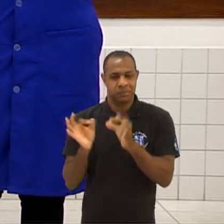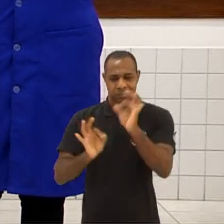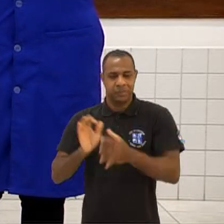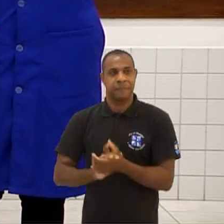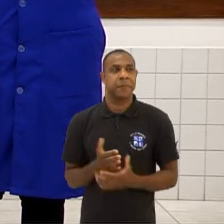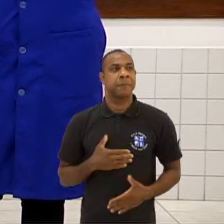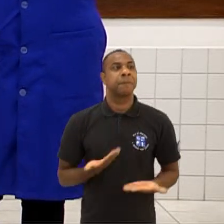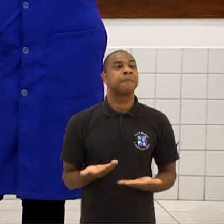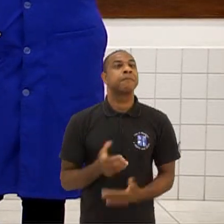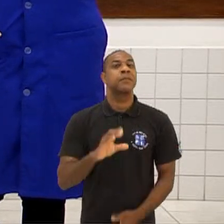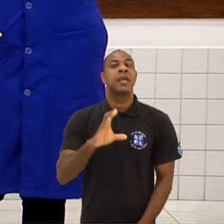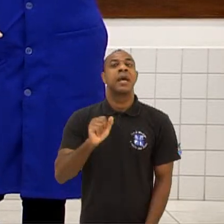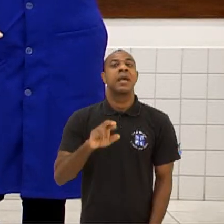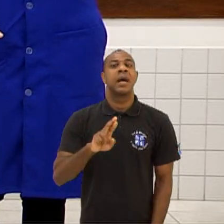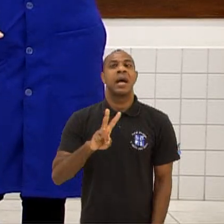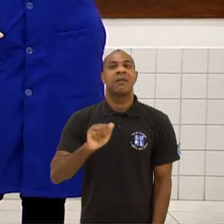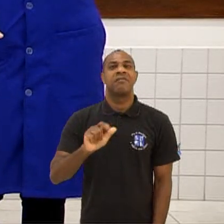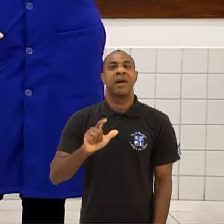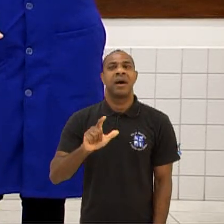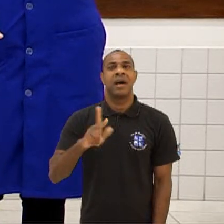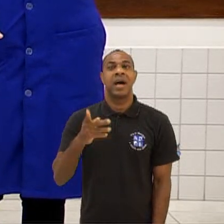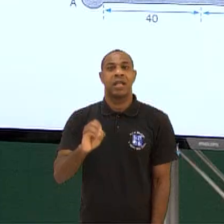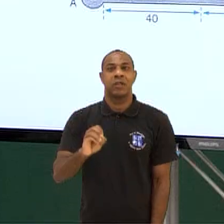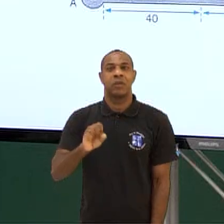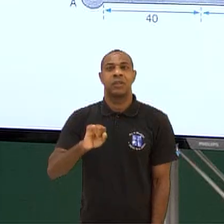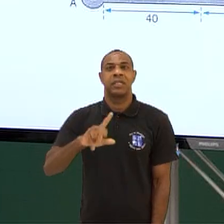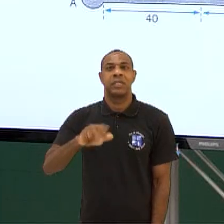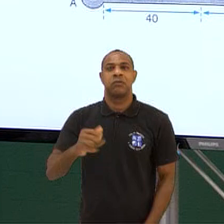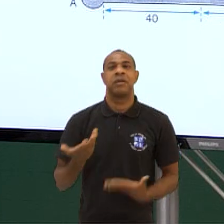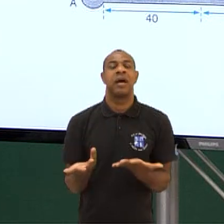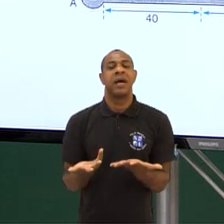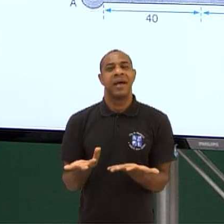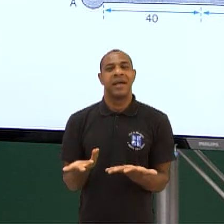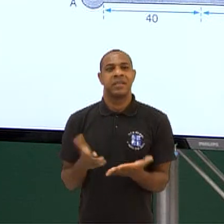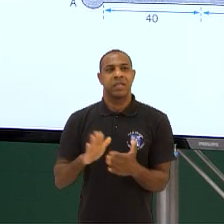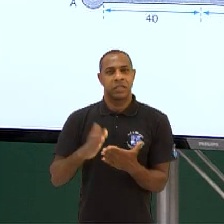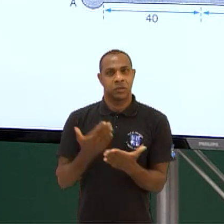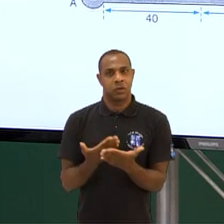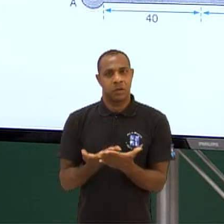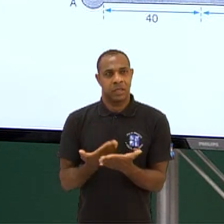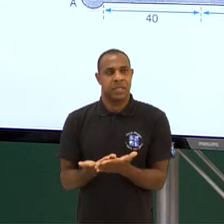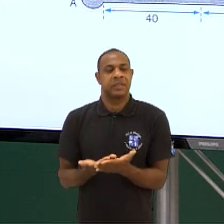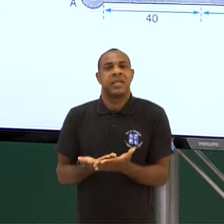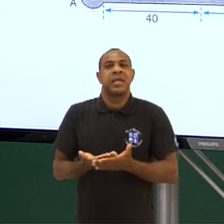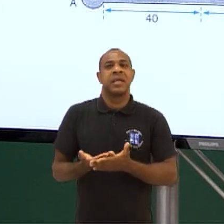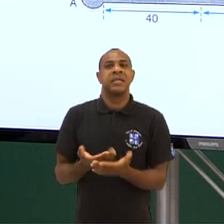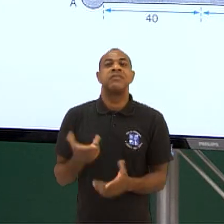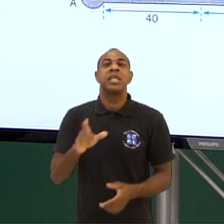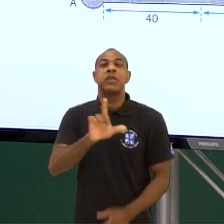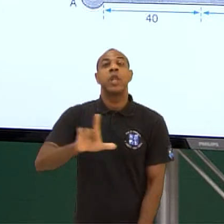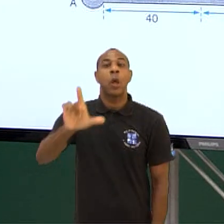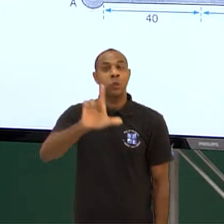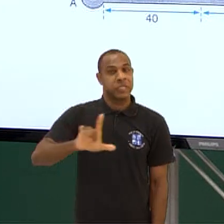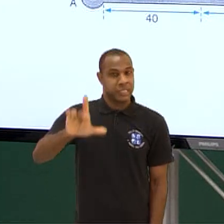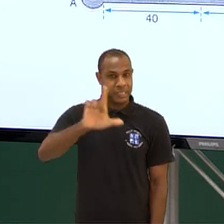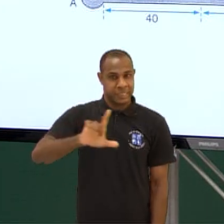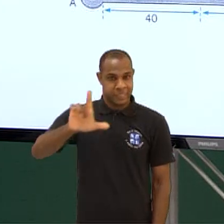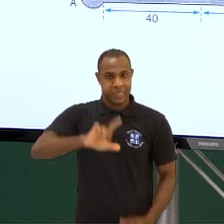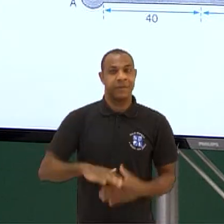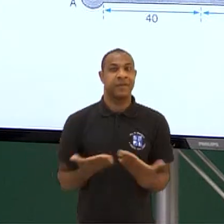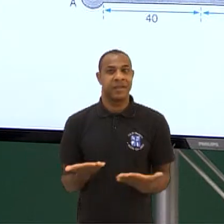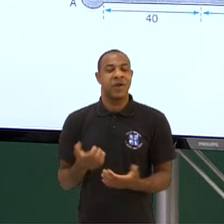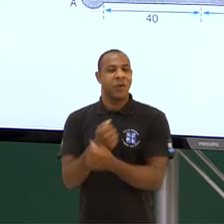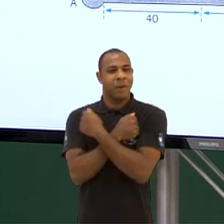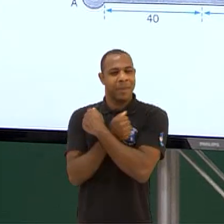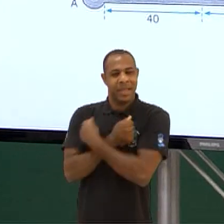Carvalho Silva, né? Fernanda Carvalho, do Colégio Estadual Doutor Fernando de Barros, de Londrina, né? Um abraço pessoal